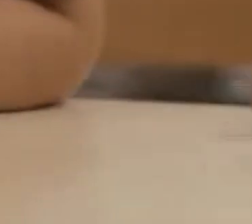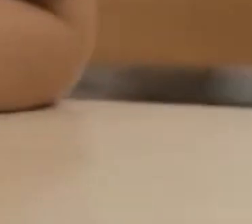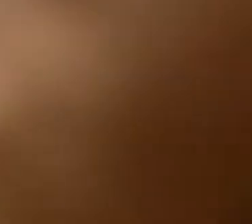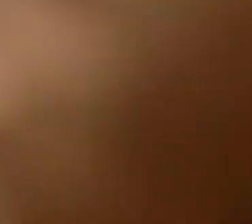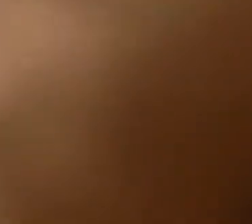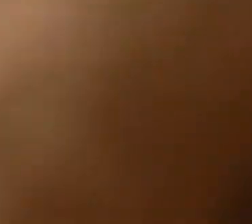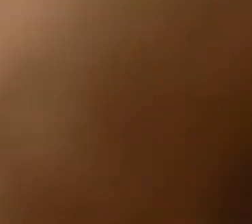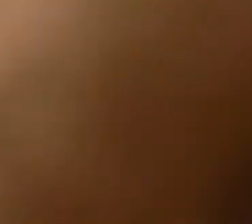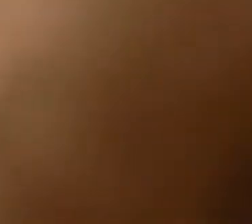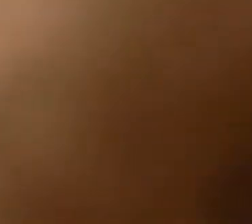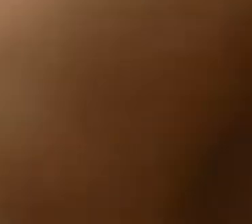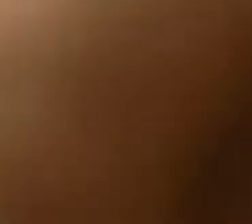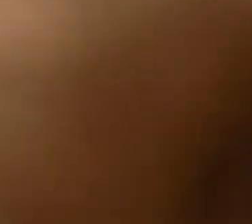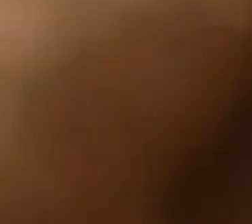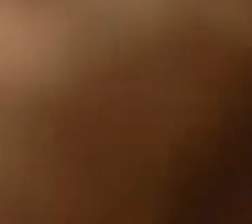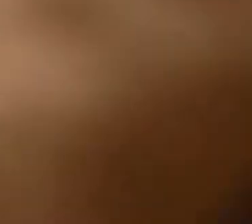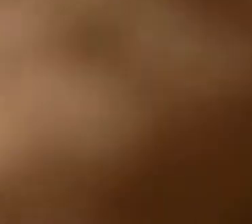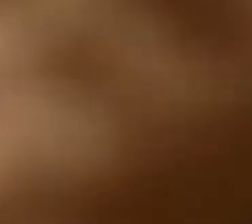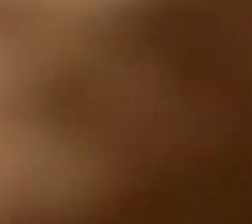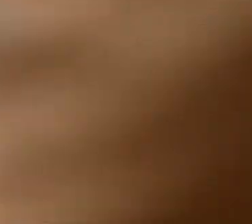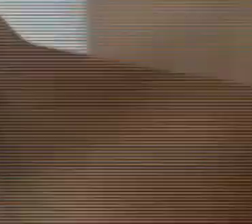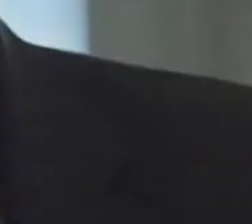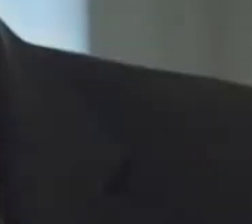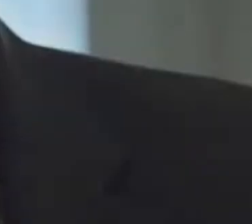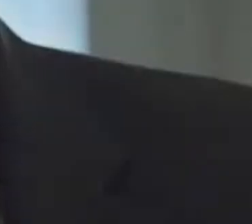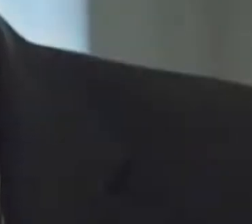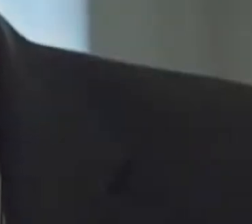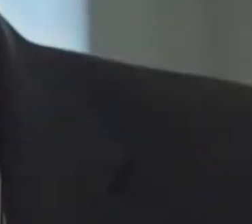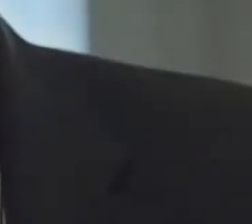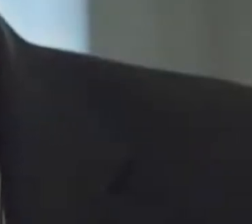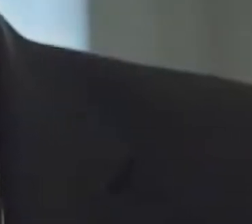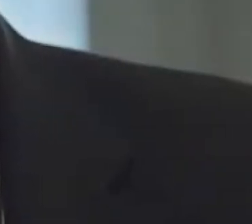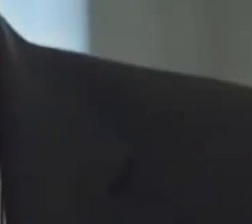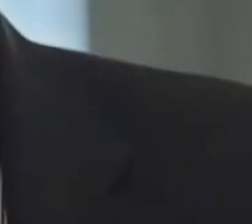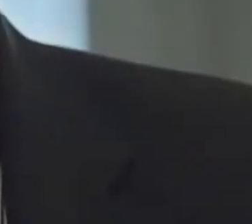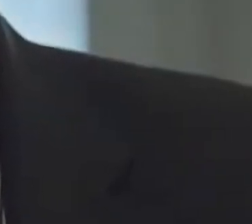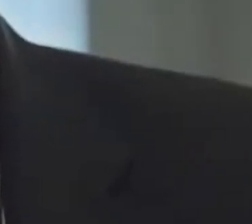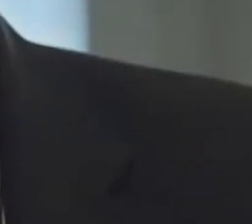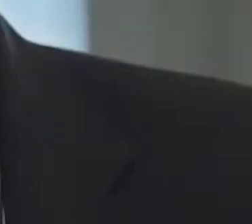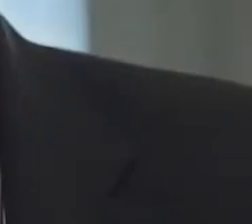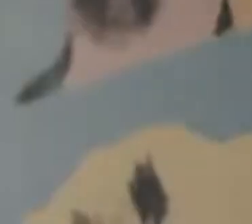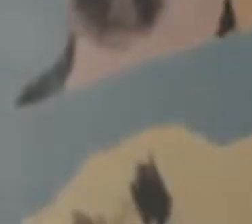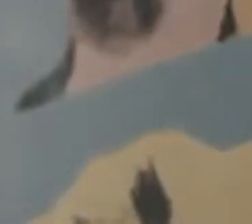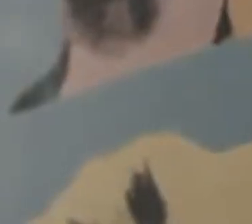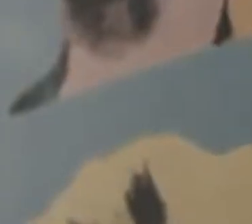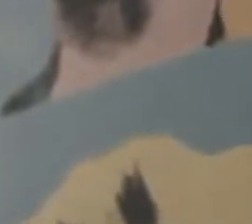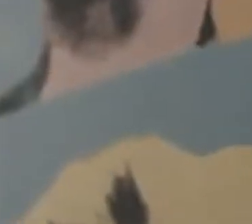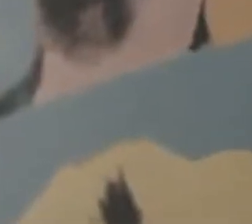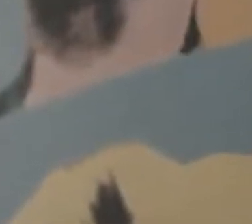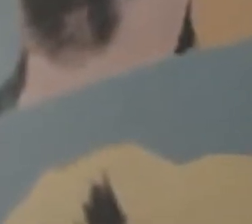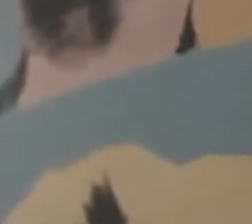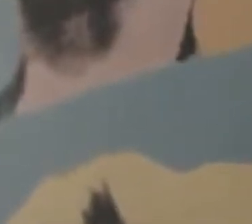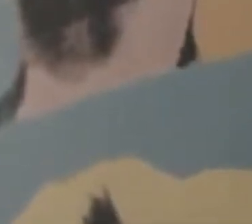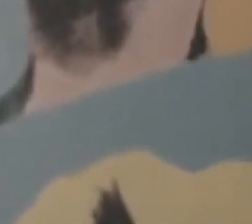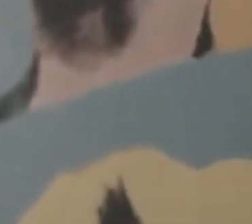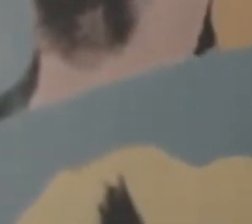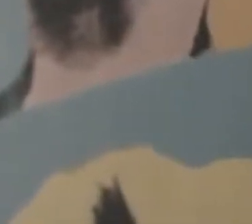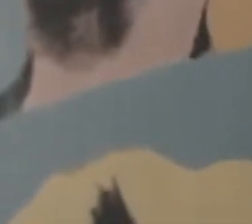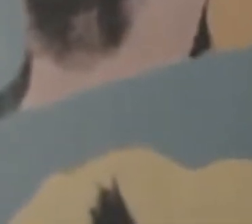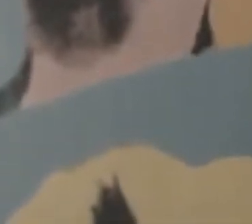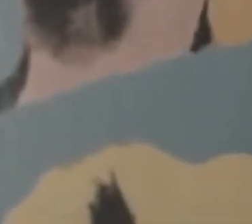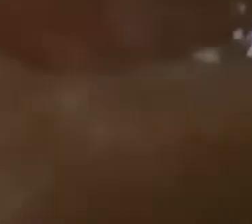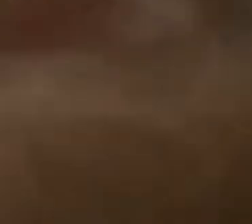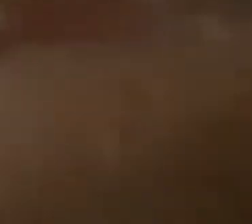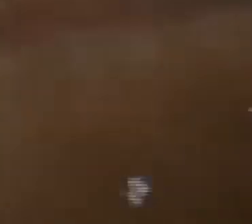Every second, the brain is making between 700 and 1,000 new connections. Every second.